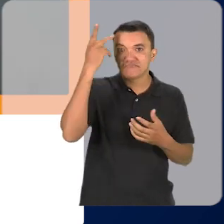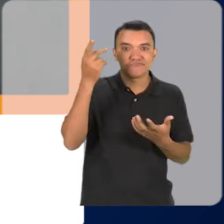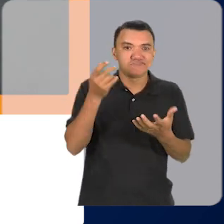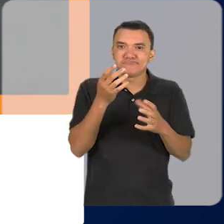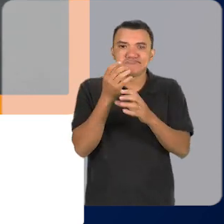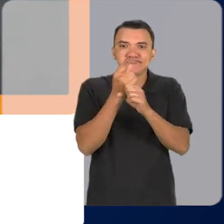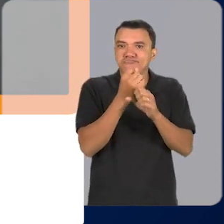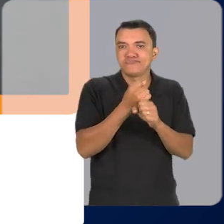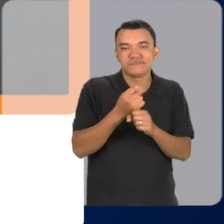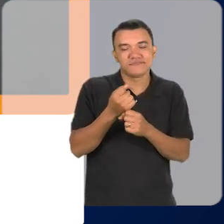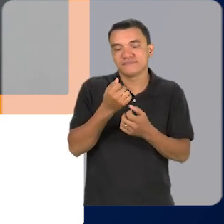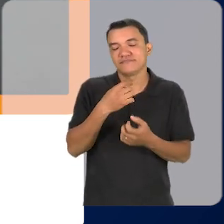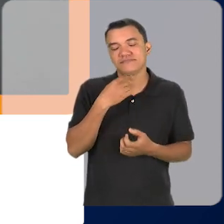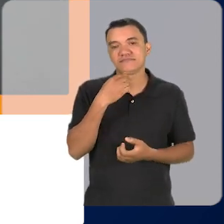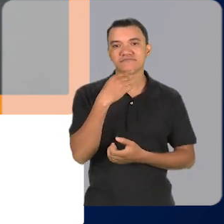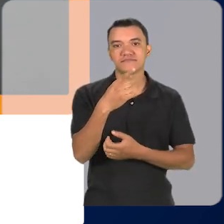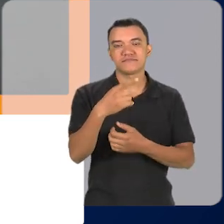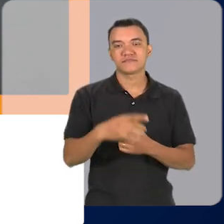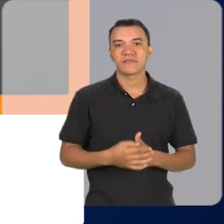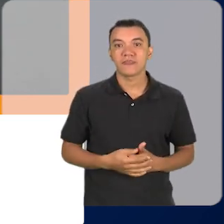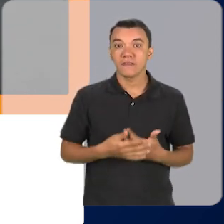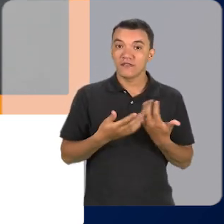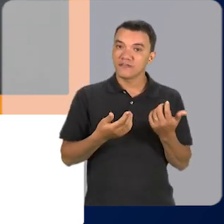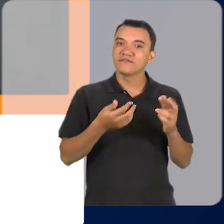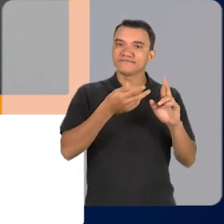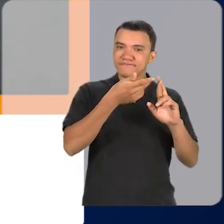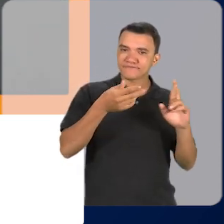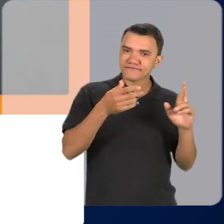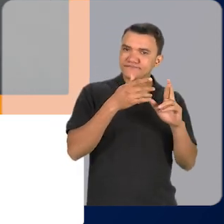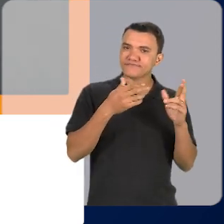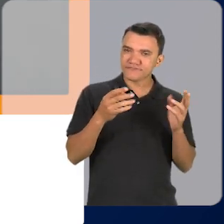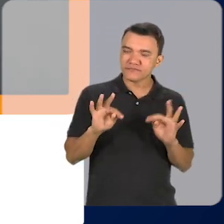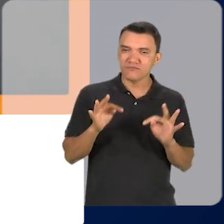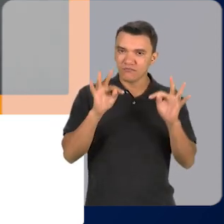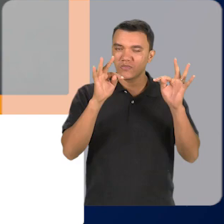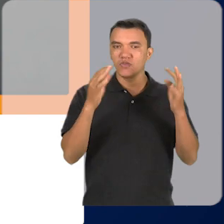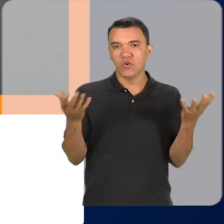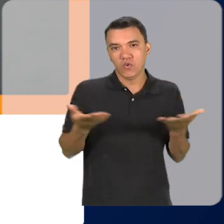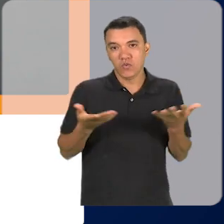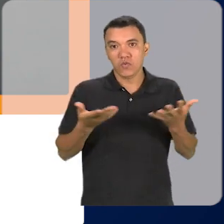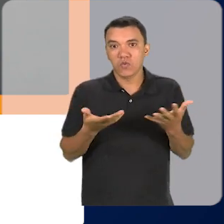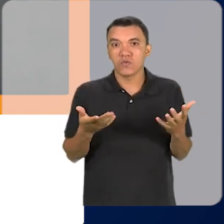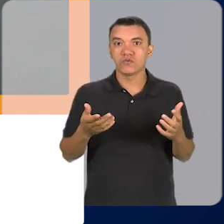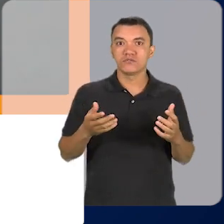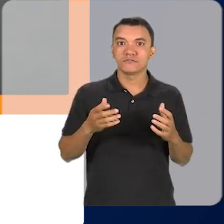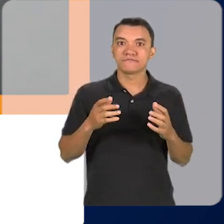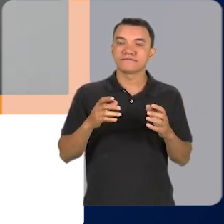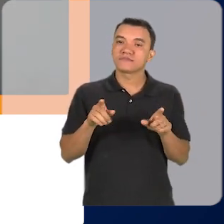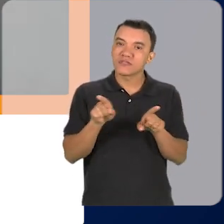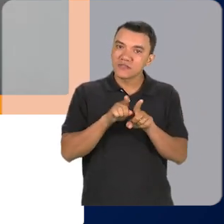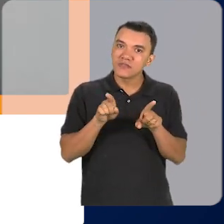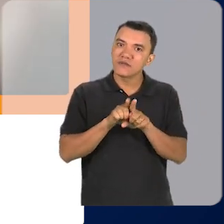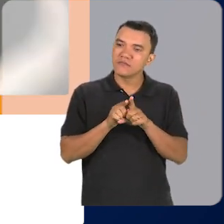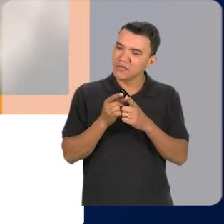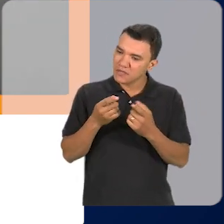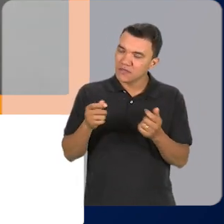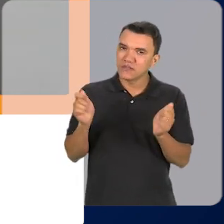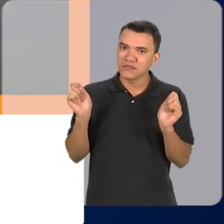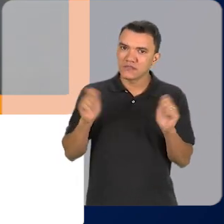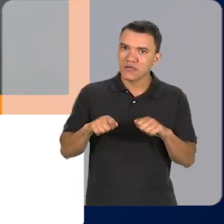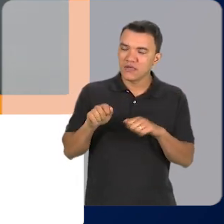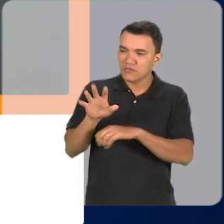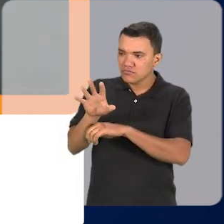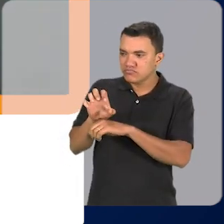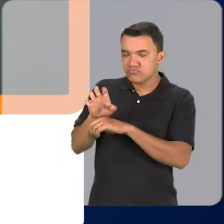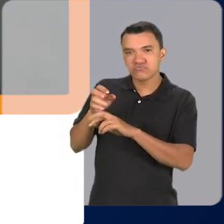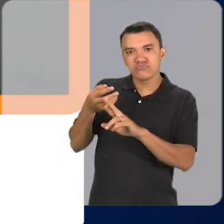vejo os recursos digitais hoje como uma forma, inclusive, de perpetuar recursos como